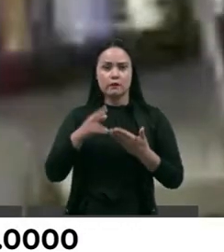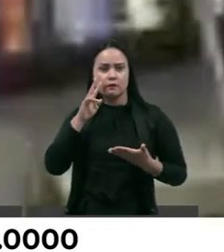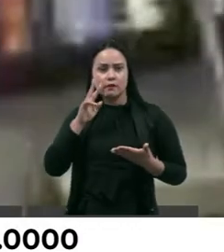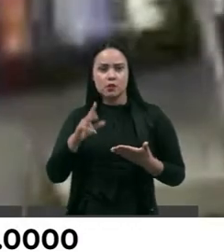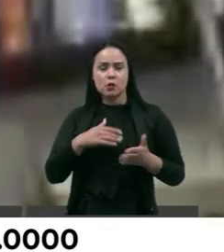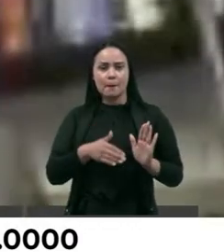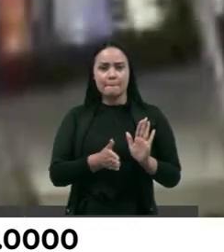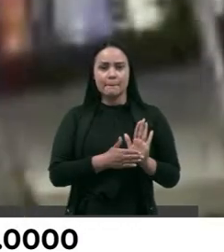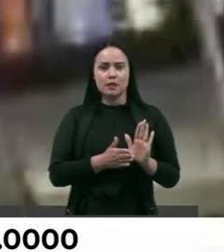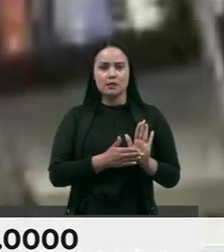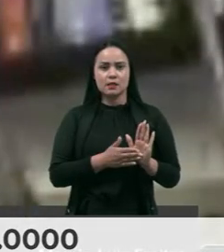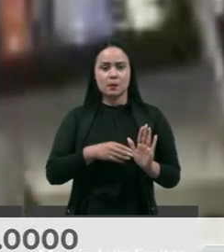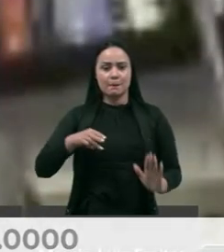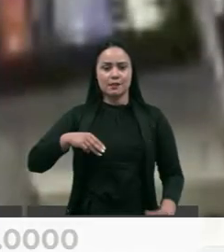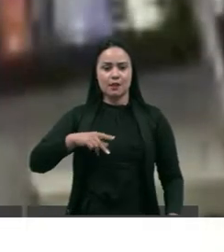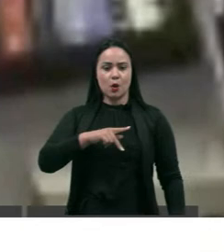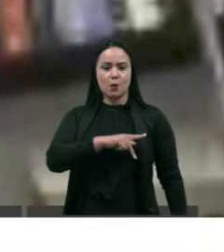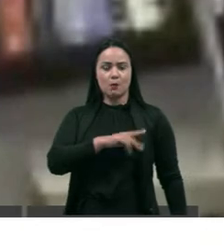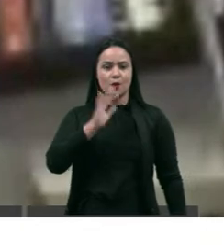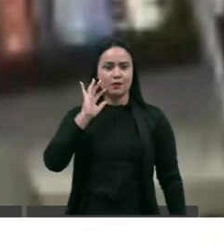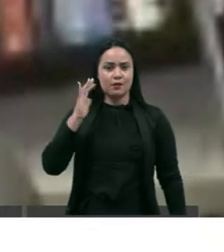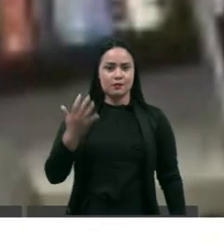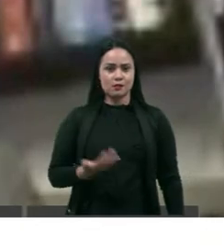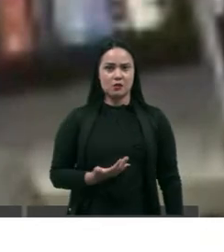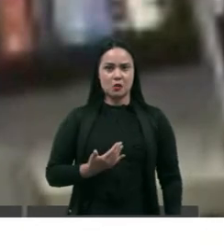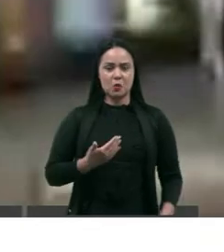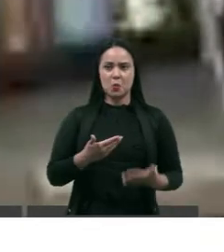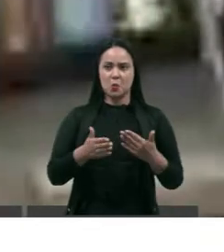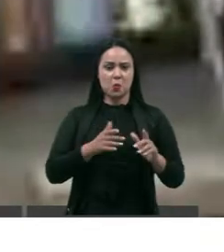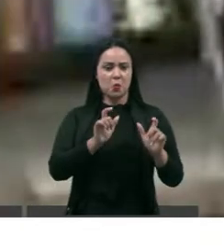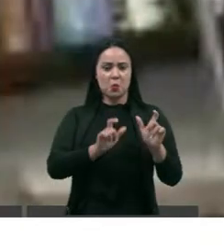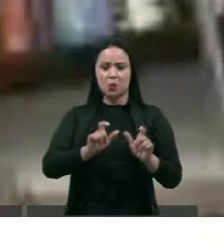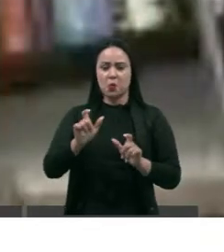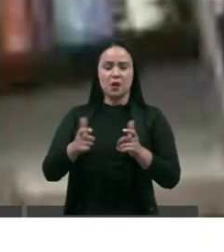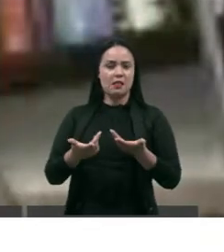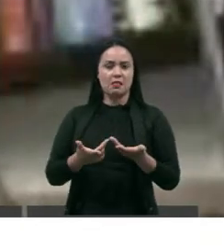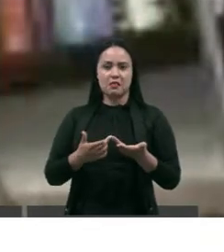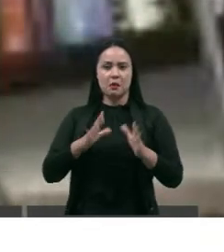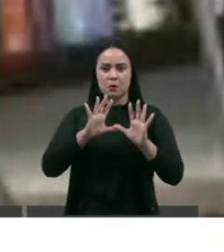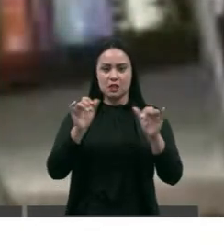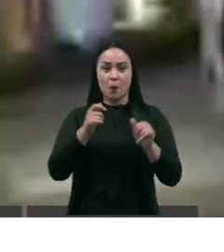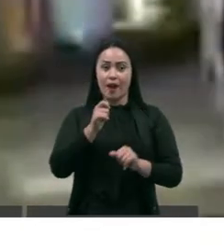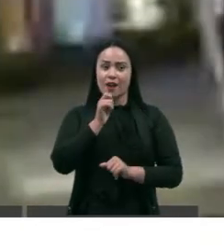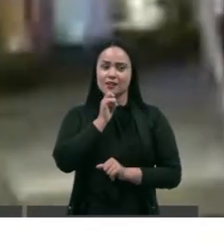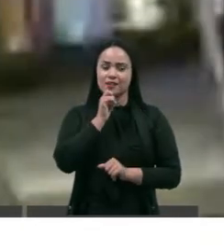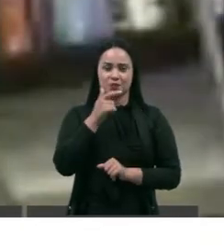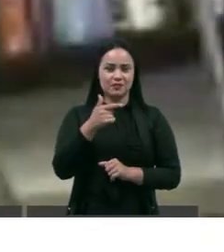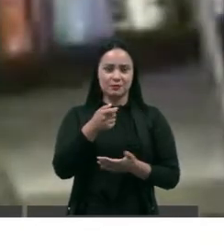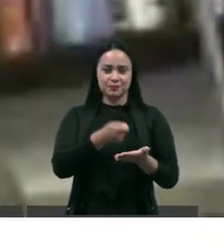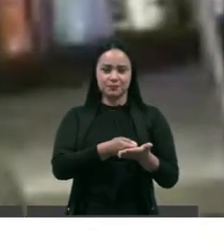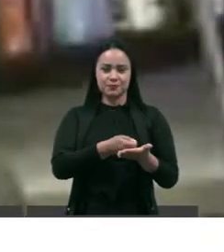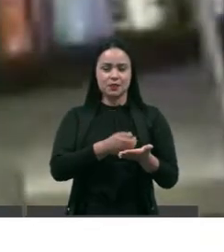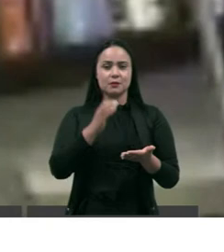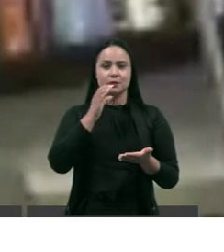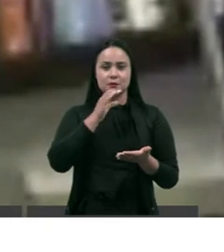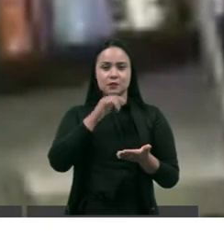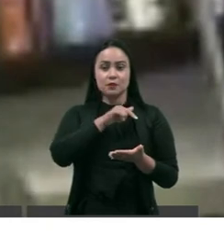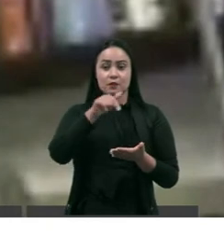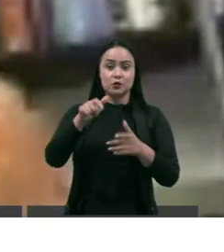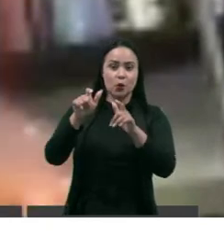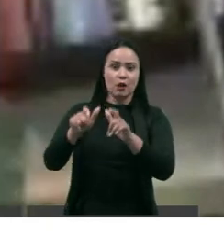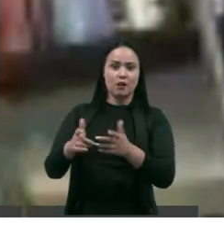com um parecer do Ministério Público, com uma decisão de qualquer tribunal que ainda não foi cumprida, eu imediatamente vou à